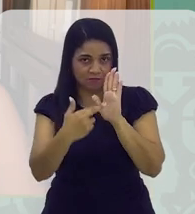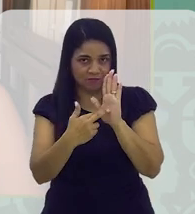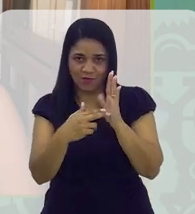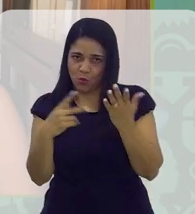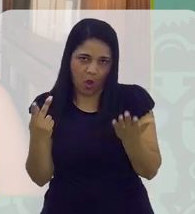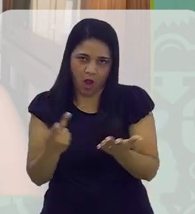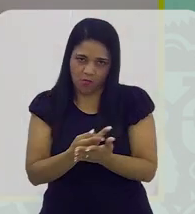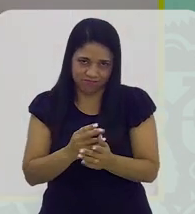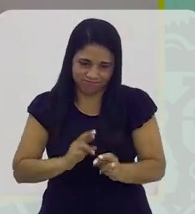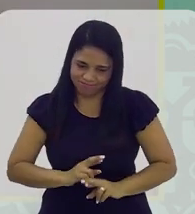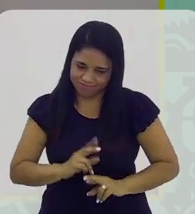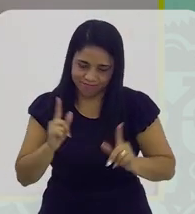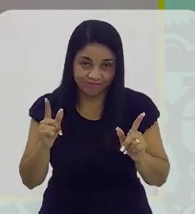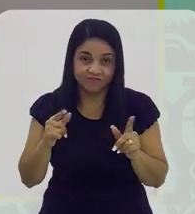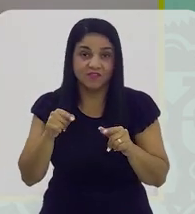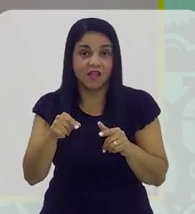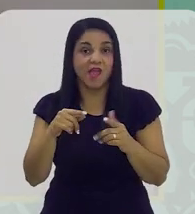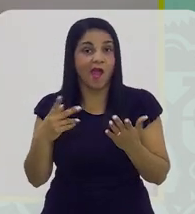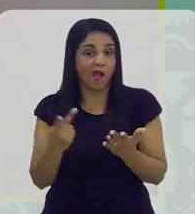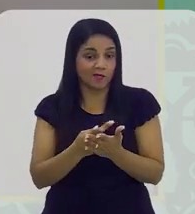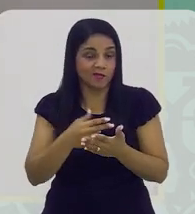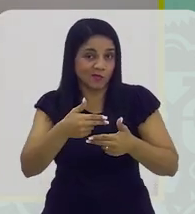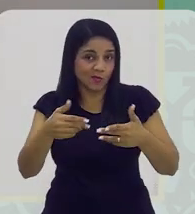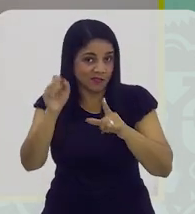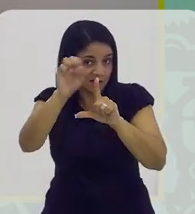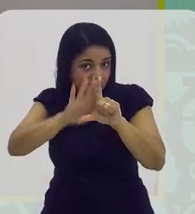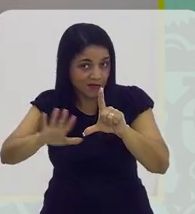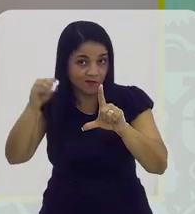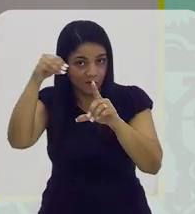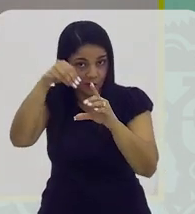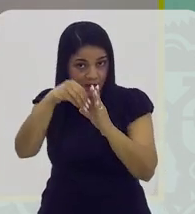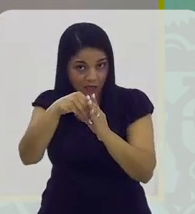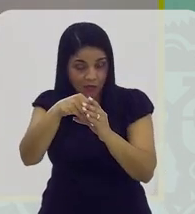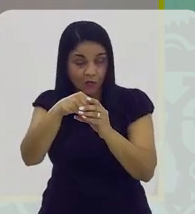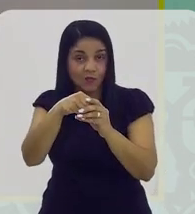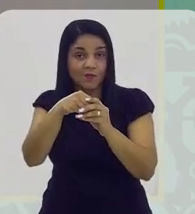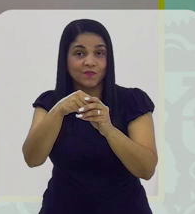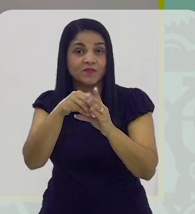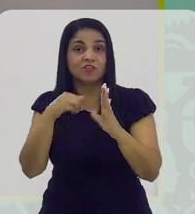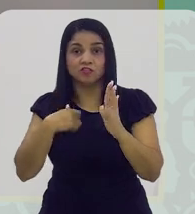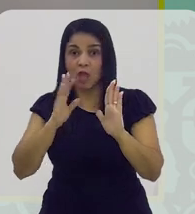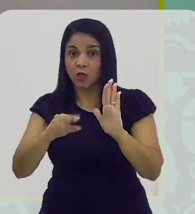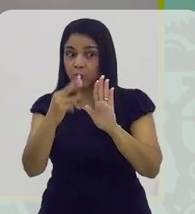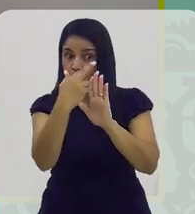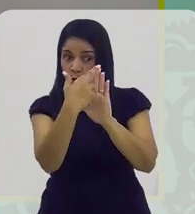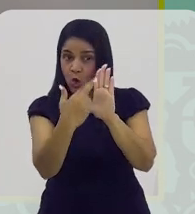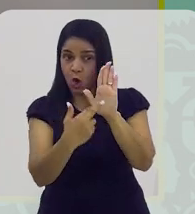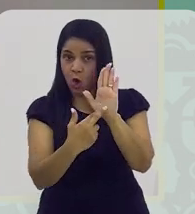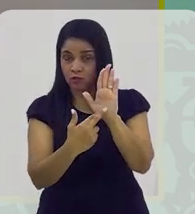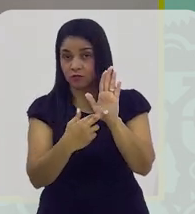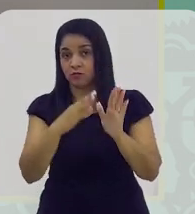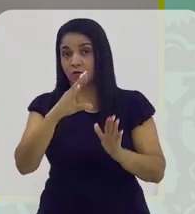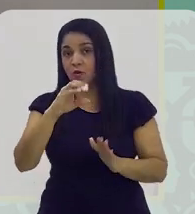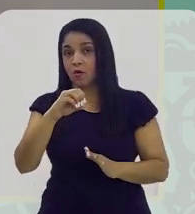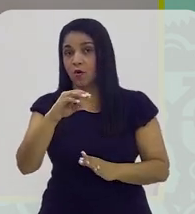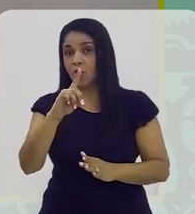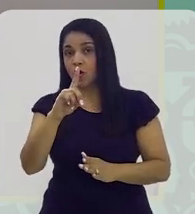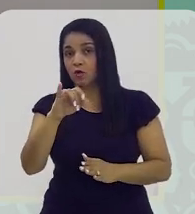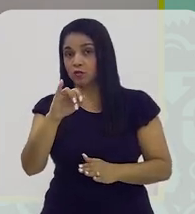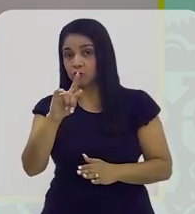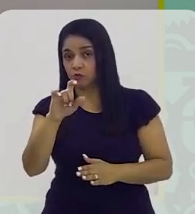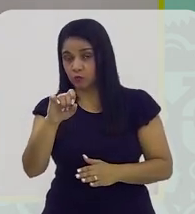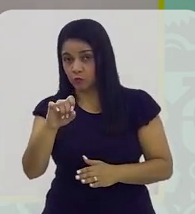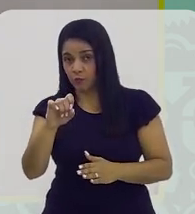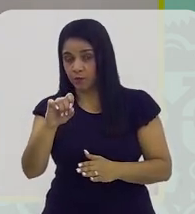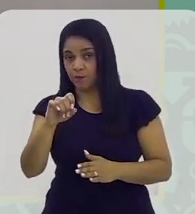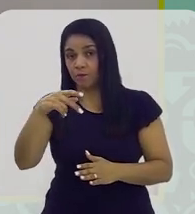não acontece. Então, tem coisas que estão acontecendo ali que são que estão previstas no nosso Código Penal,